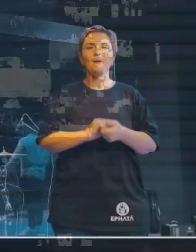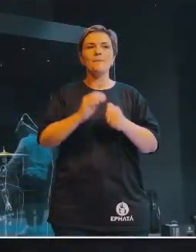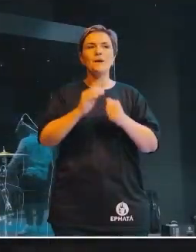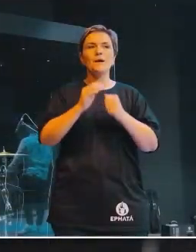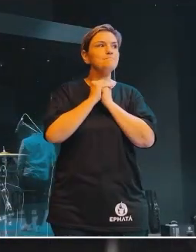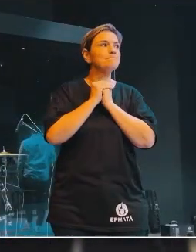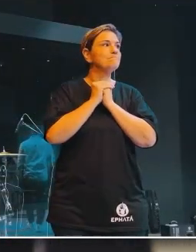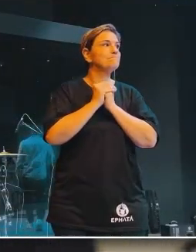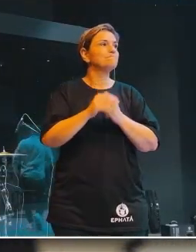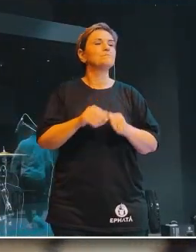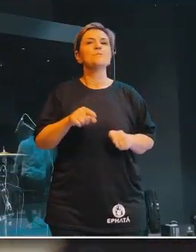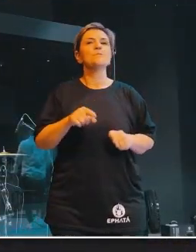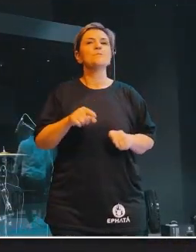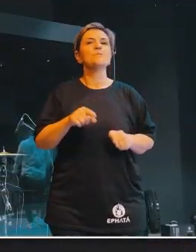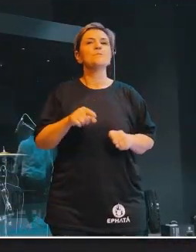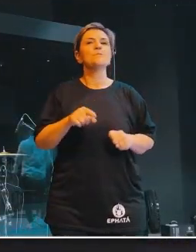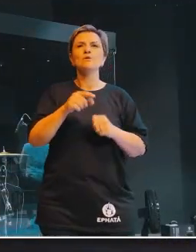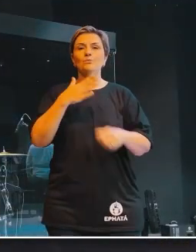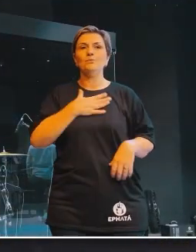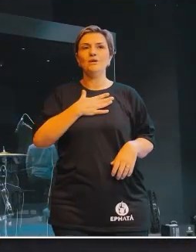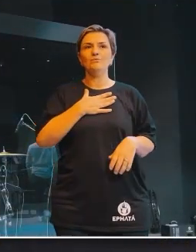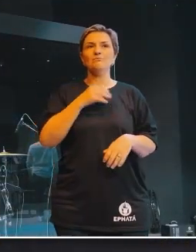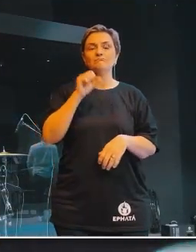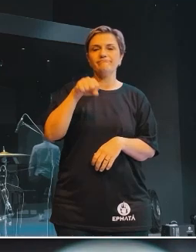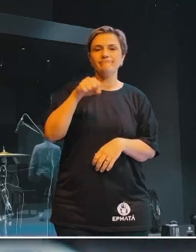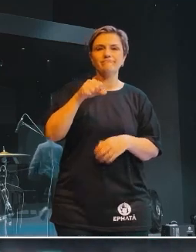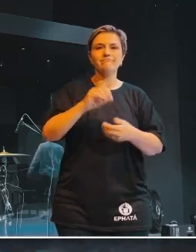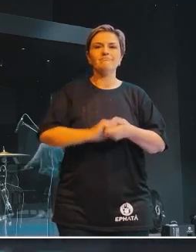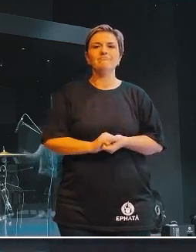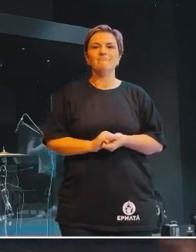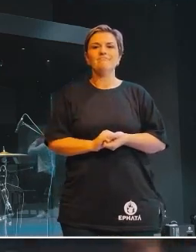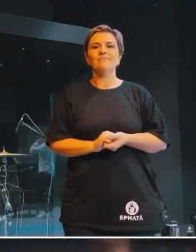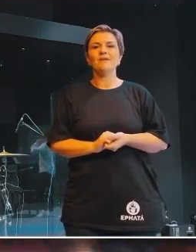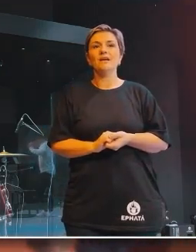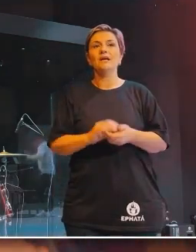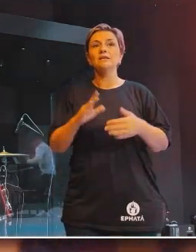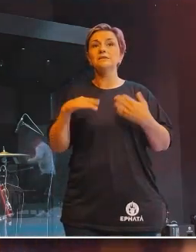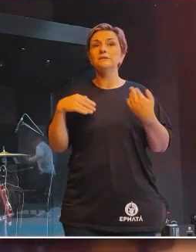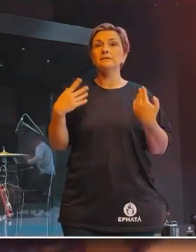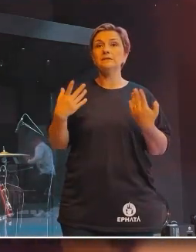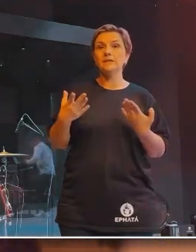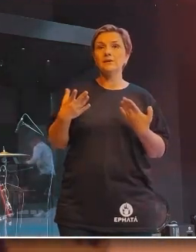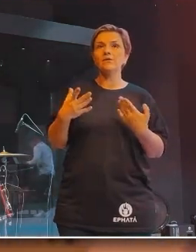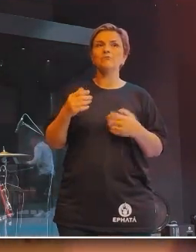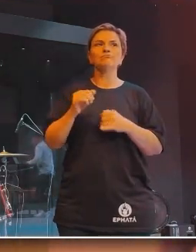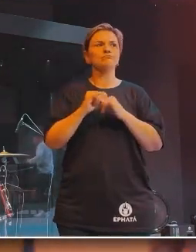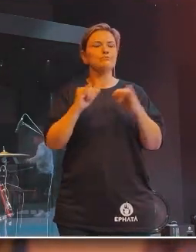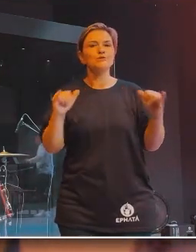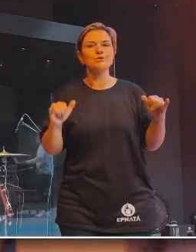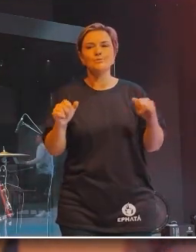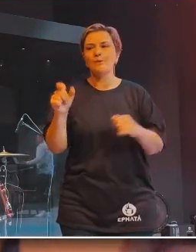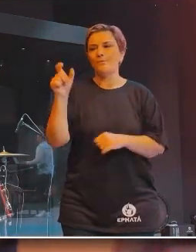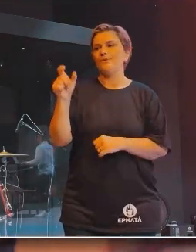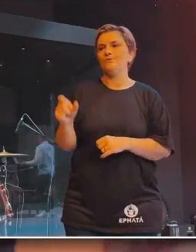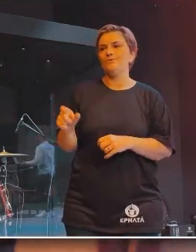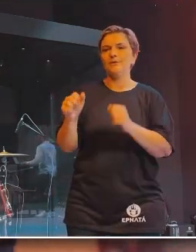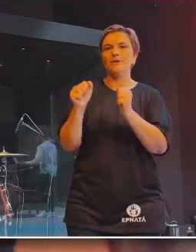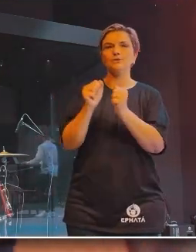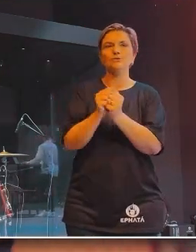Amém? Você está comigo nessa noite? Sim. Então, fala assim para a pessoa que está do teu